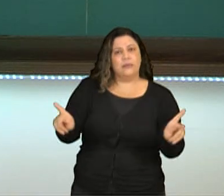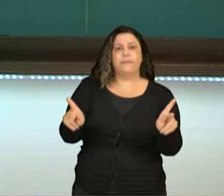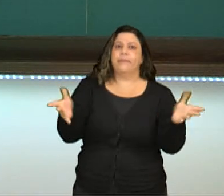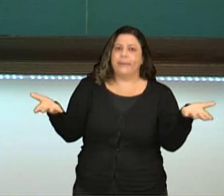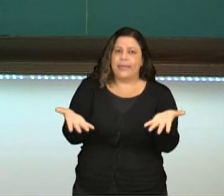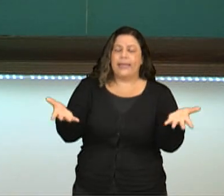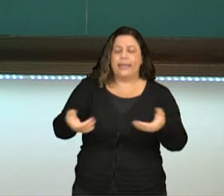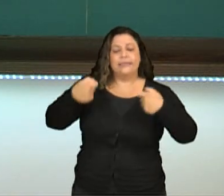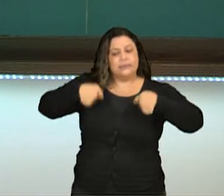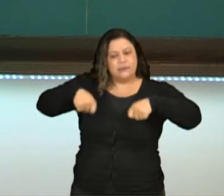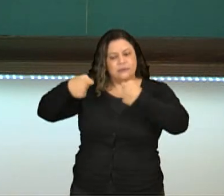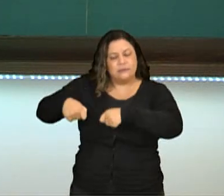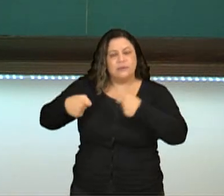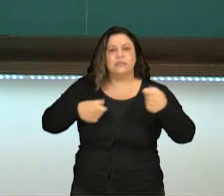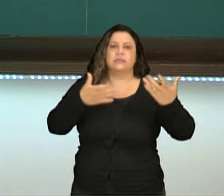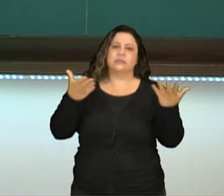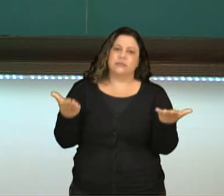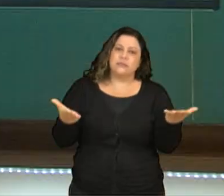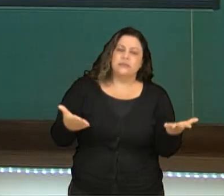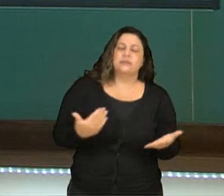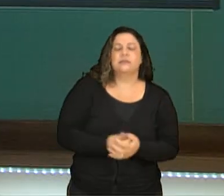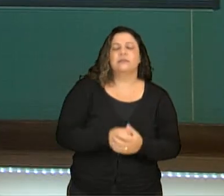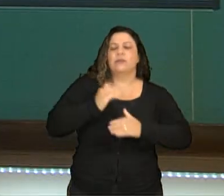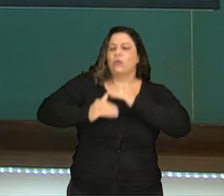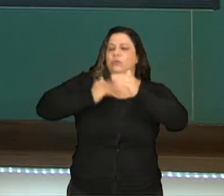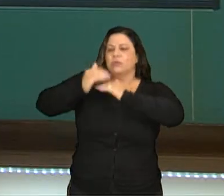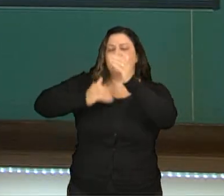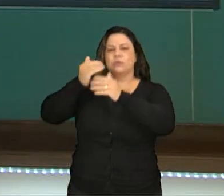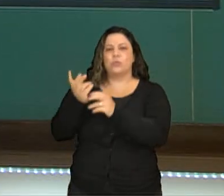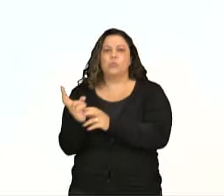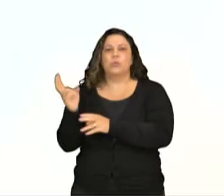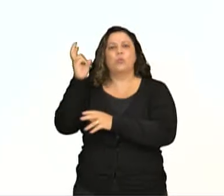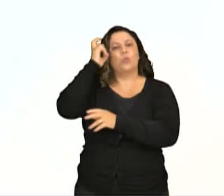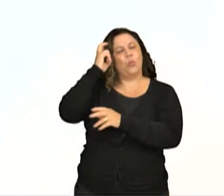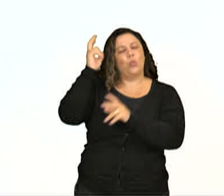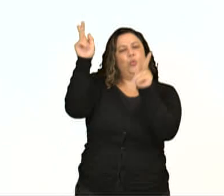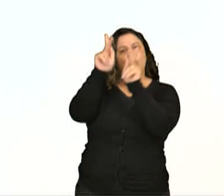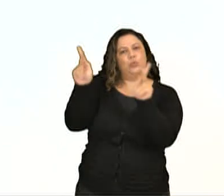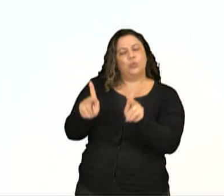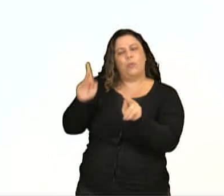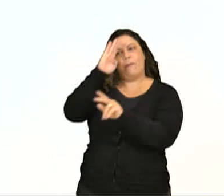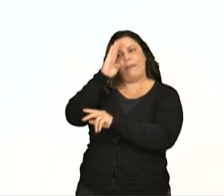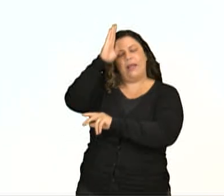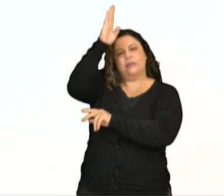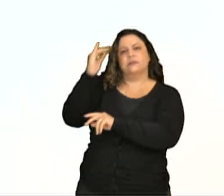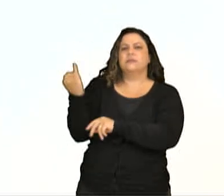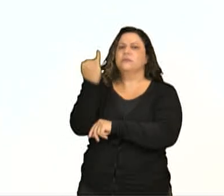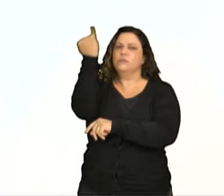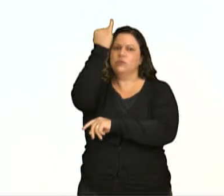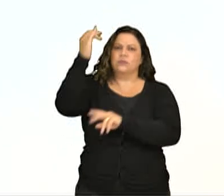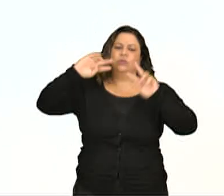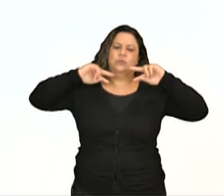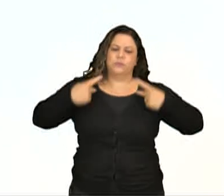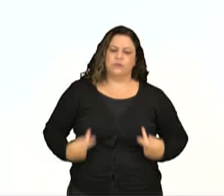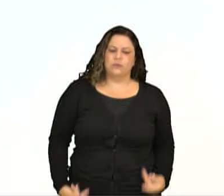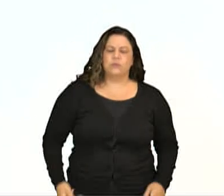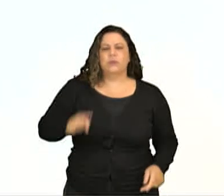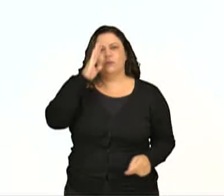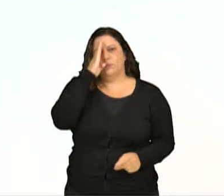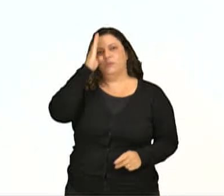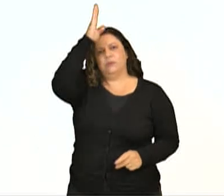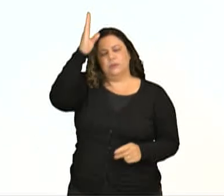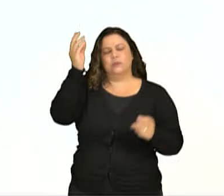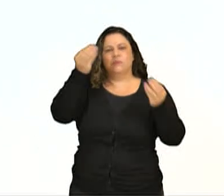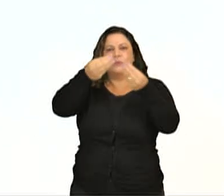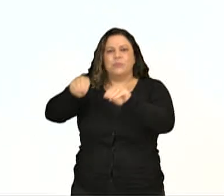uma necessidade. O desenvolvimento de uma cultura de paz é fundamental para a humanidade. O principal dano causado